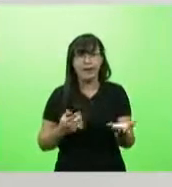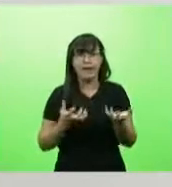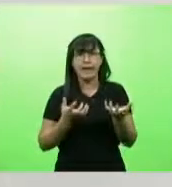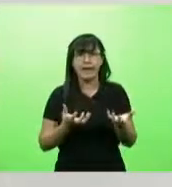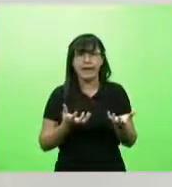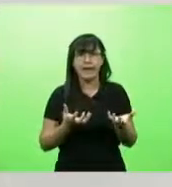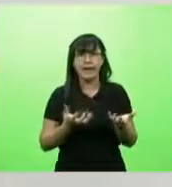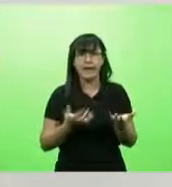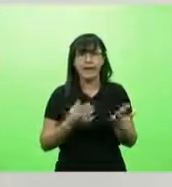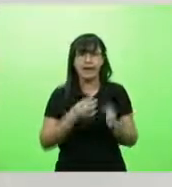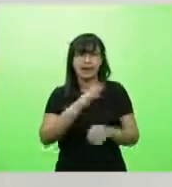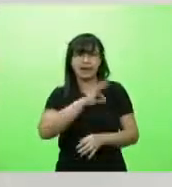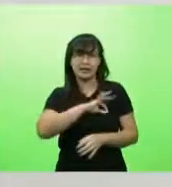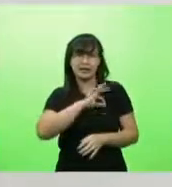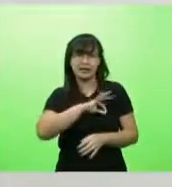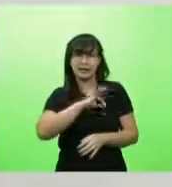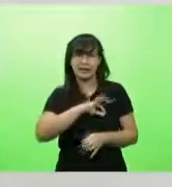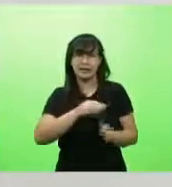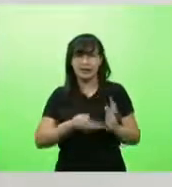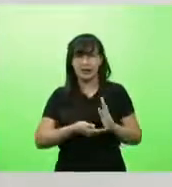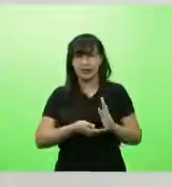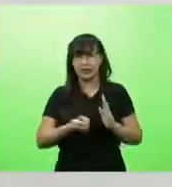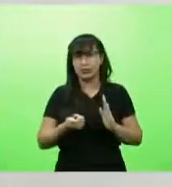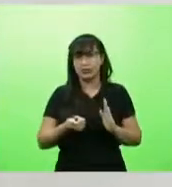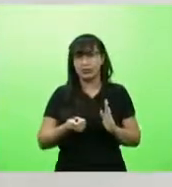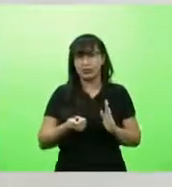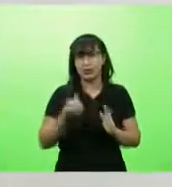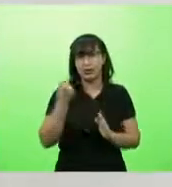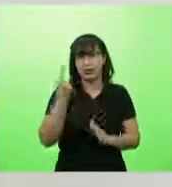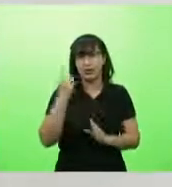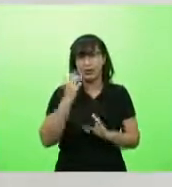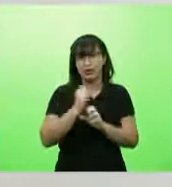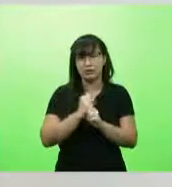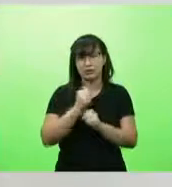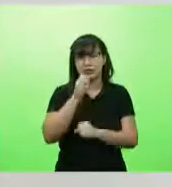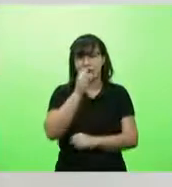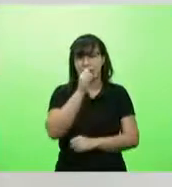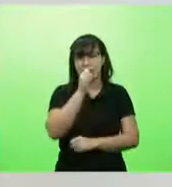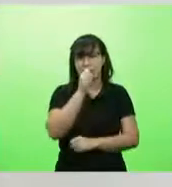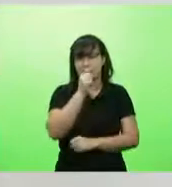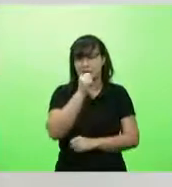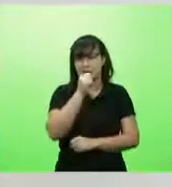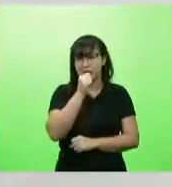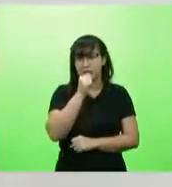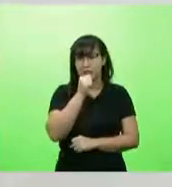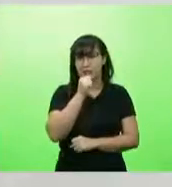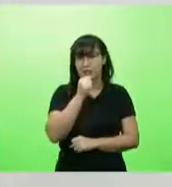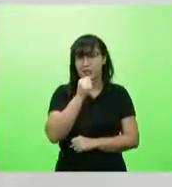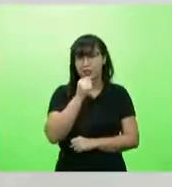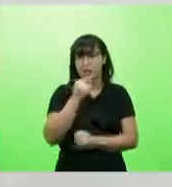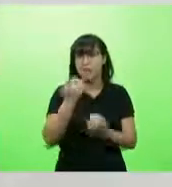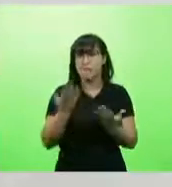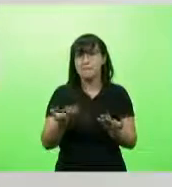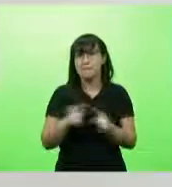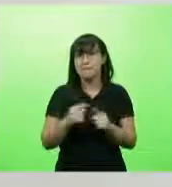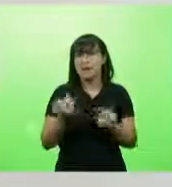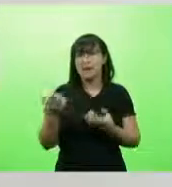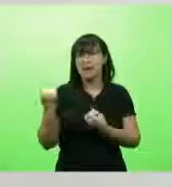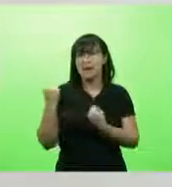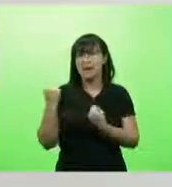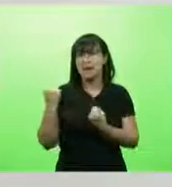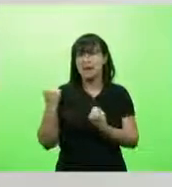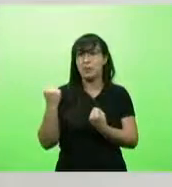dele das férias, mas agora o poder público diz, não pode descontar porque ele não pode